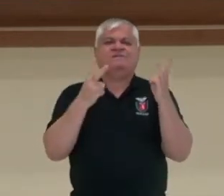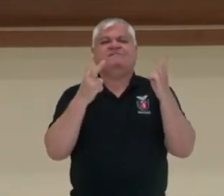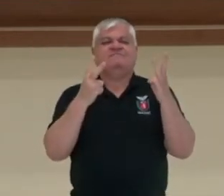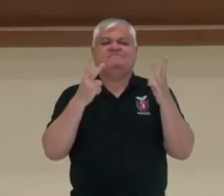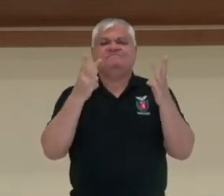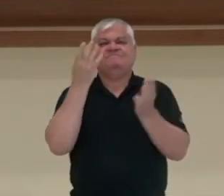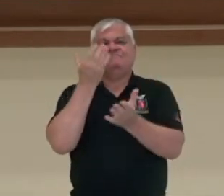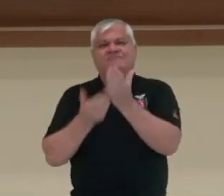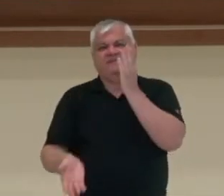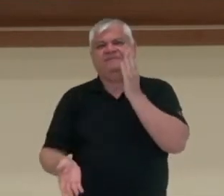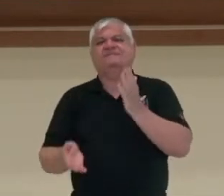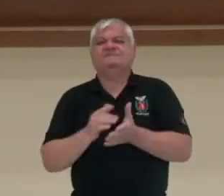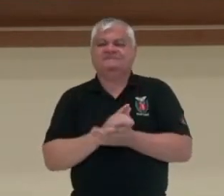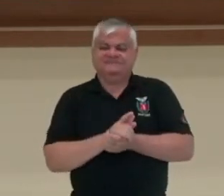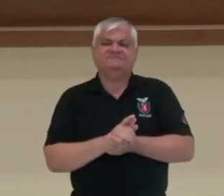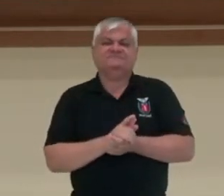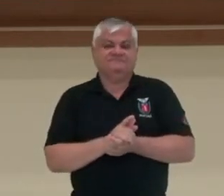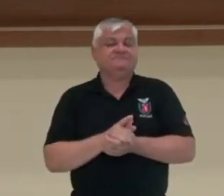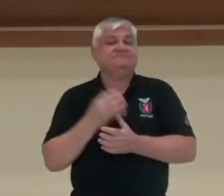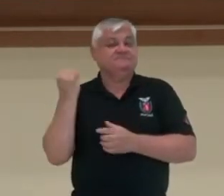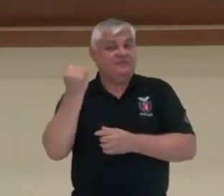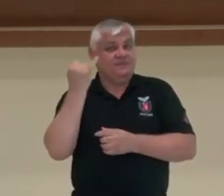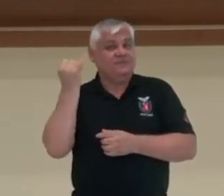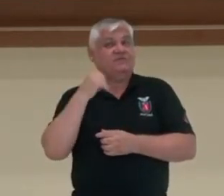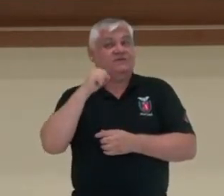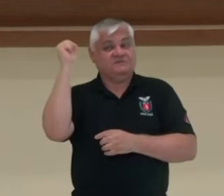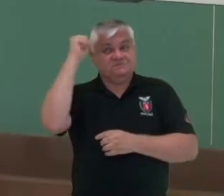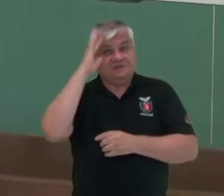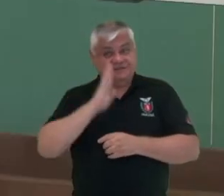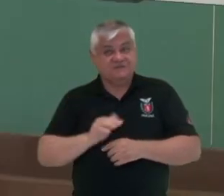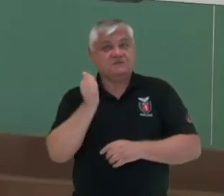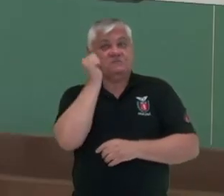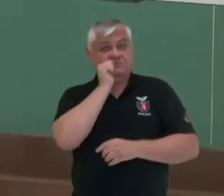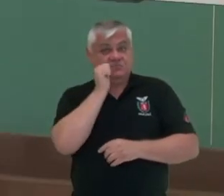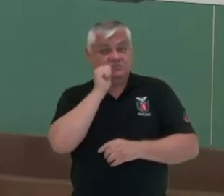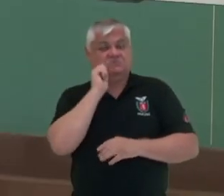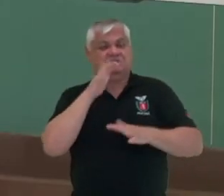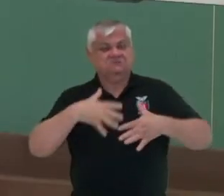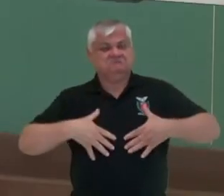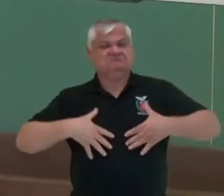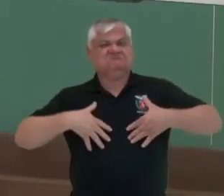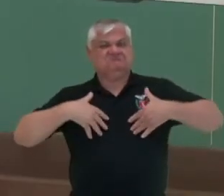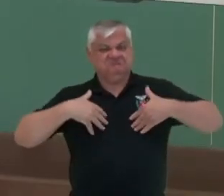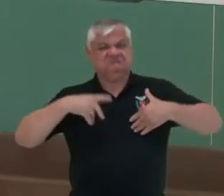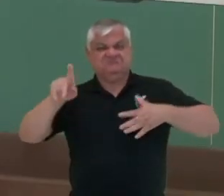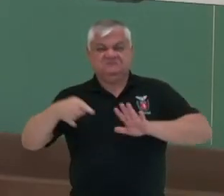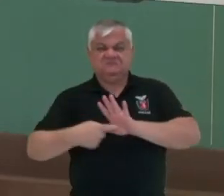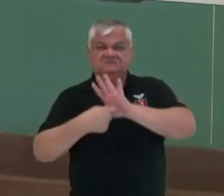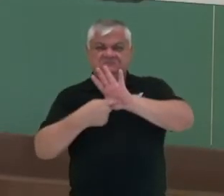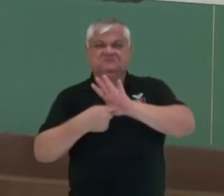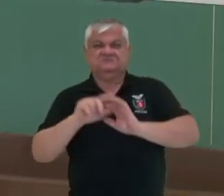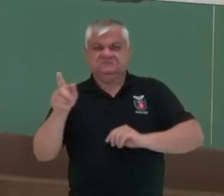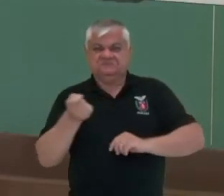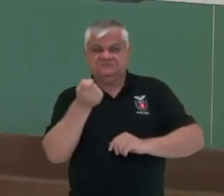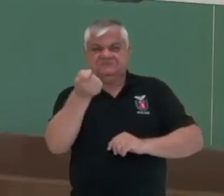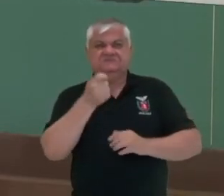tá? Então, uma informação importante sobre a nossa brasileira que nos orgulhou muito na sua apresentação nas